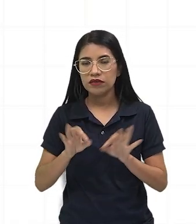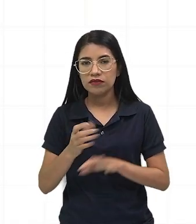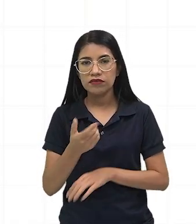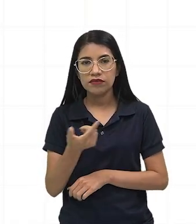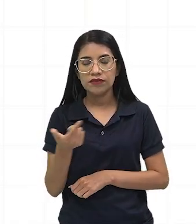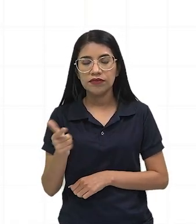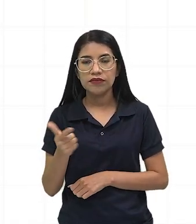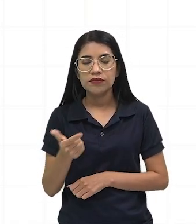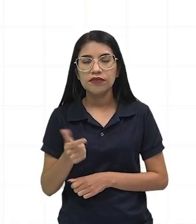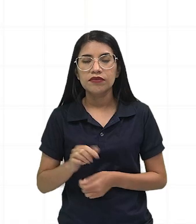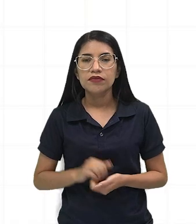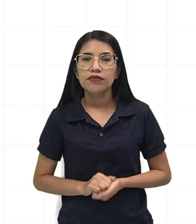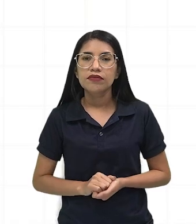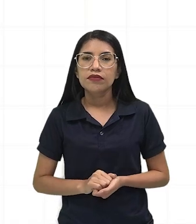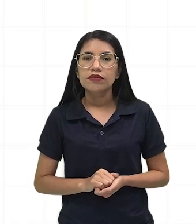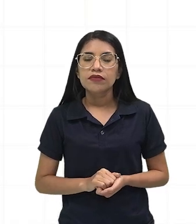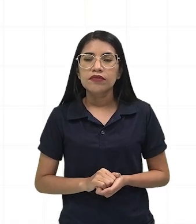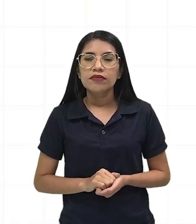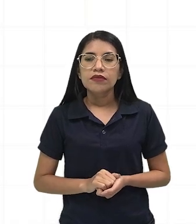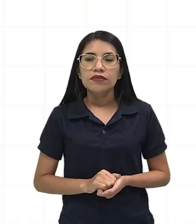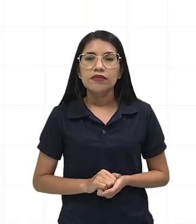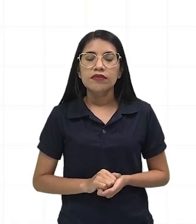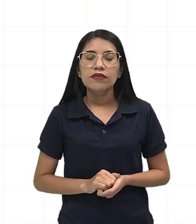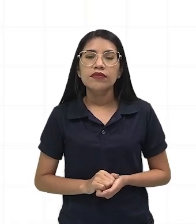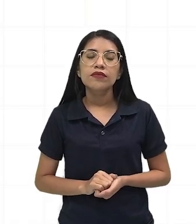Desorganizado, beleza?